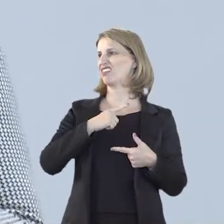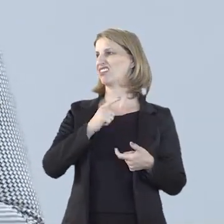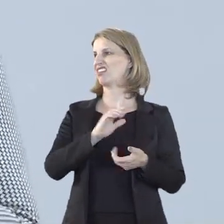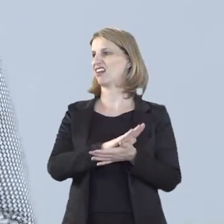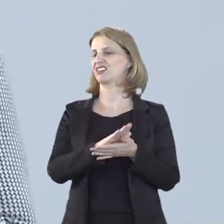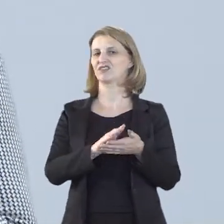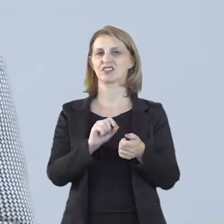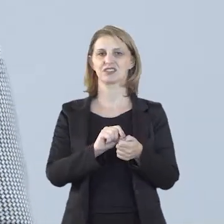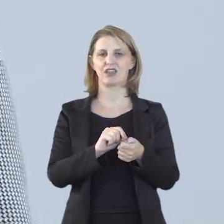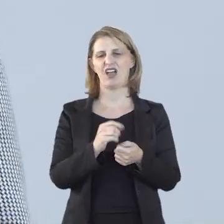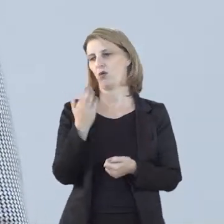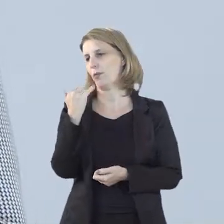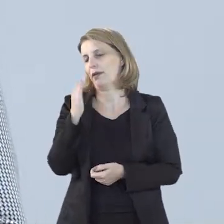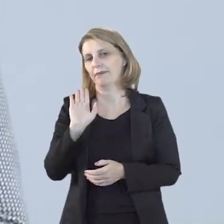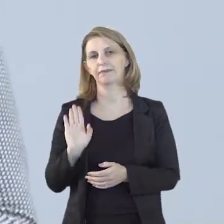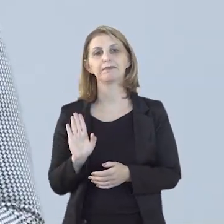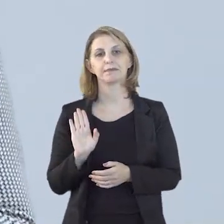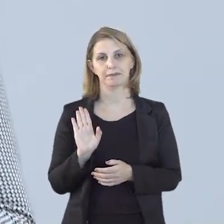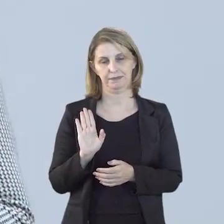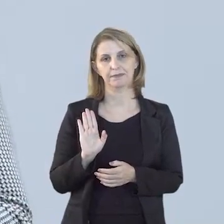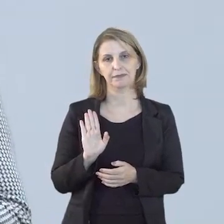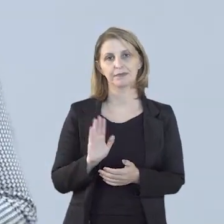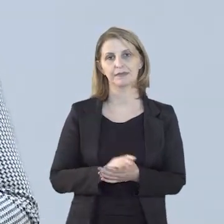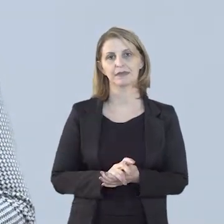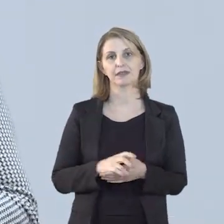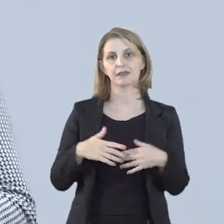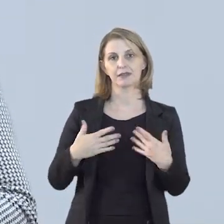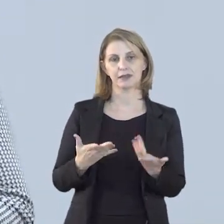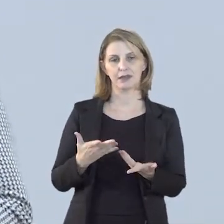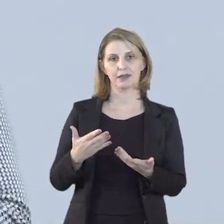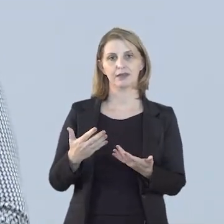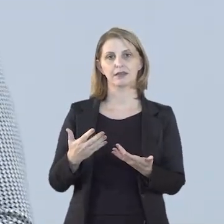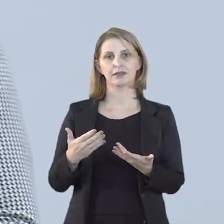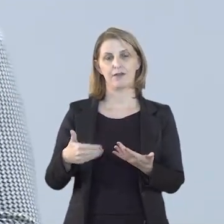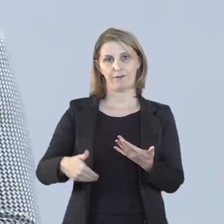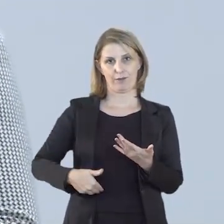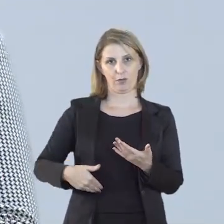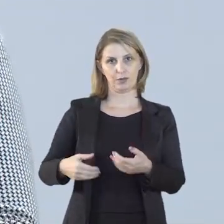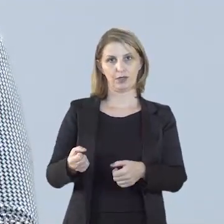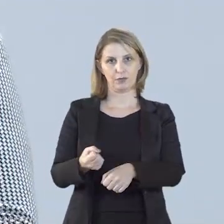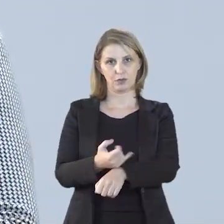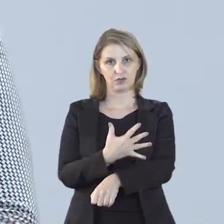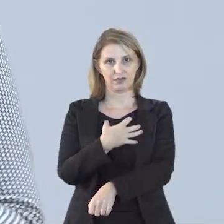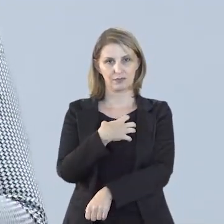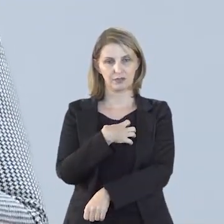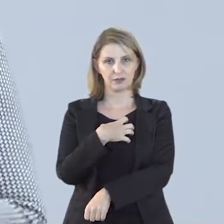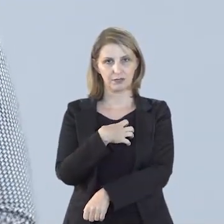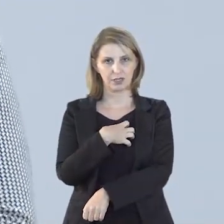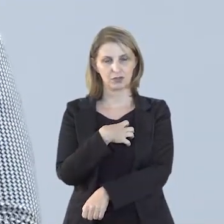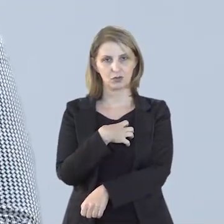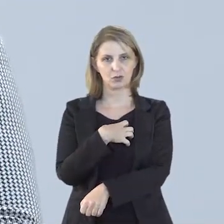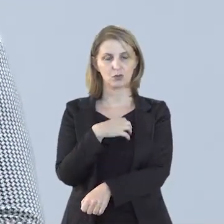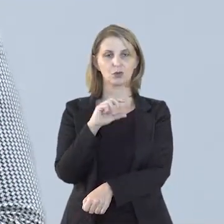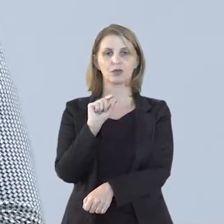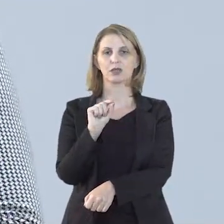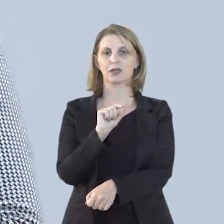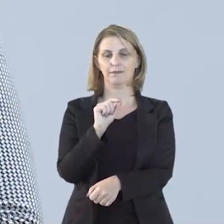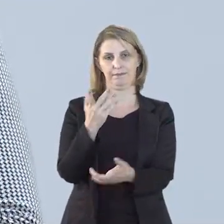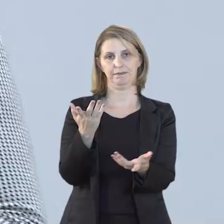essa fome também de, tipo assim, eu tô sem fazer nada, o que eu vou fazer agora? Eu vou comer, né? E a fome